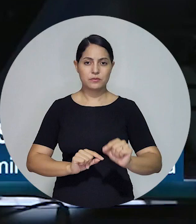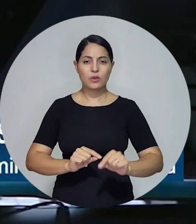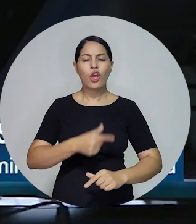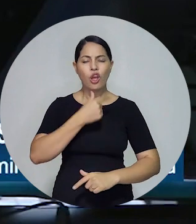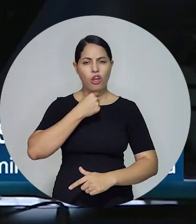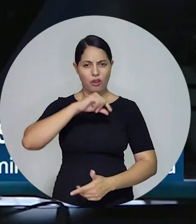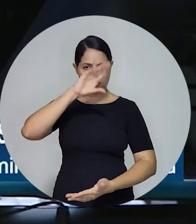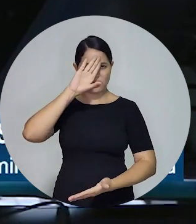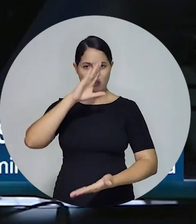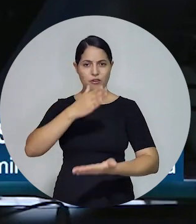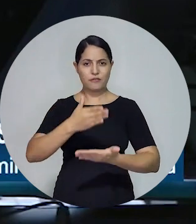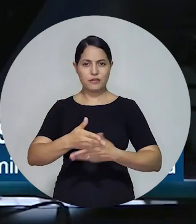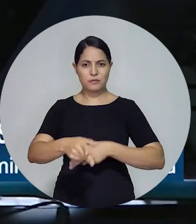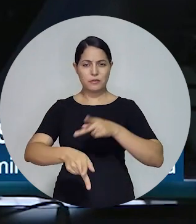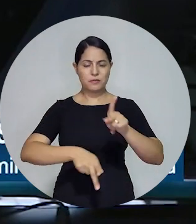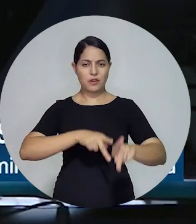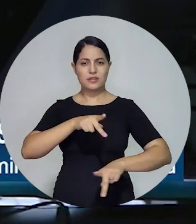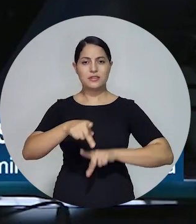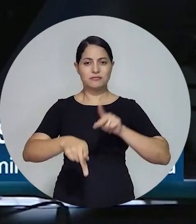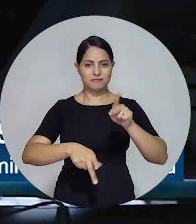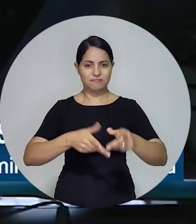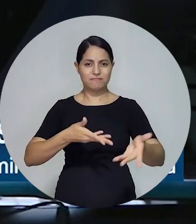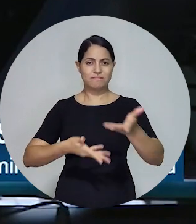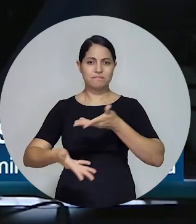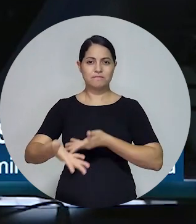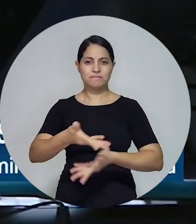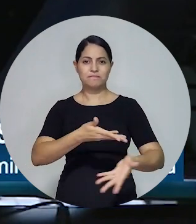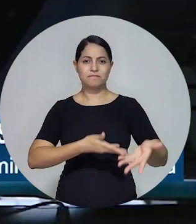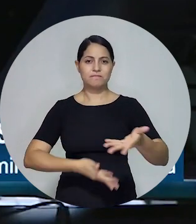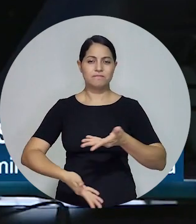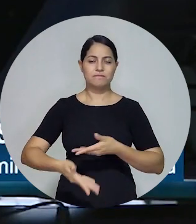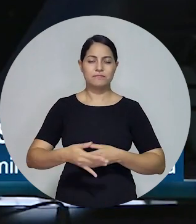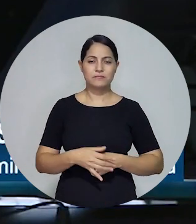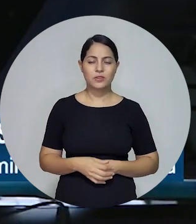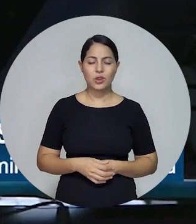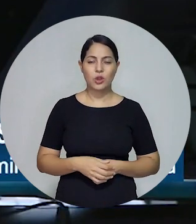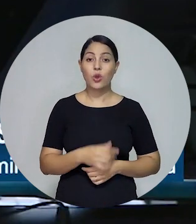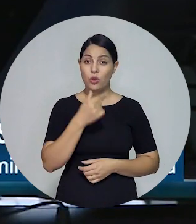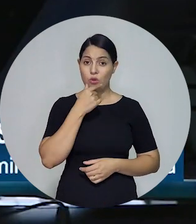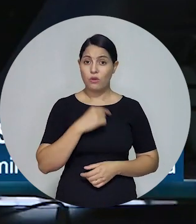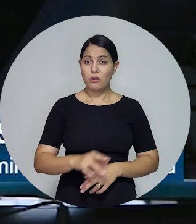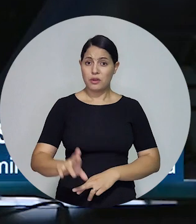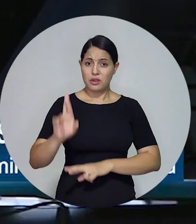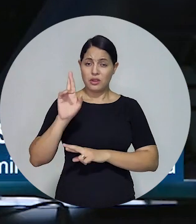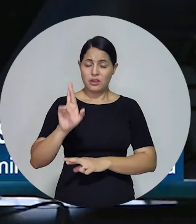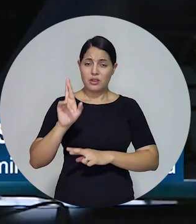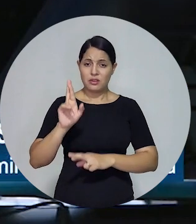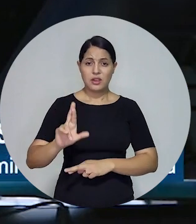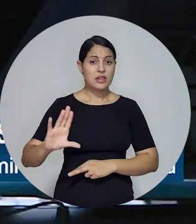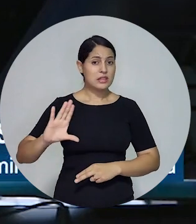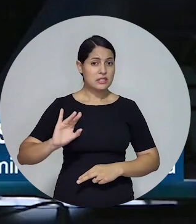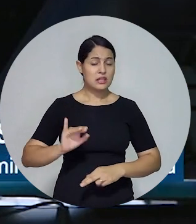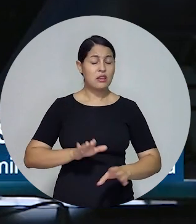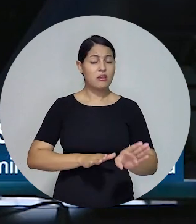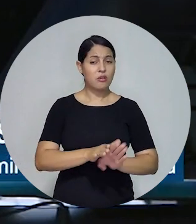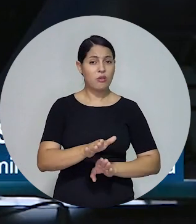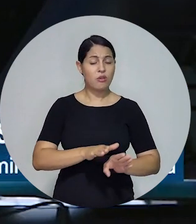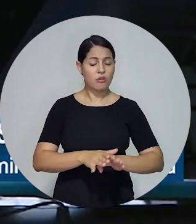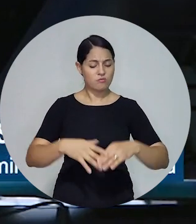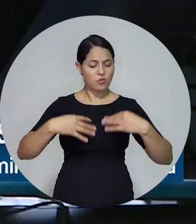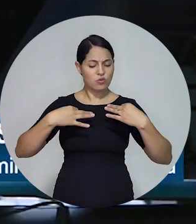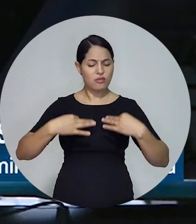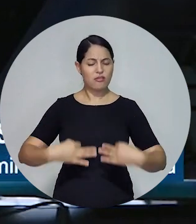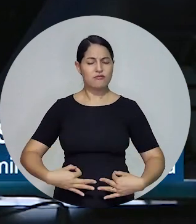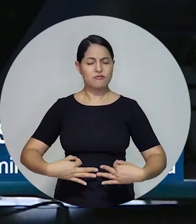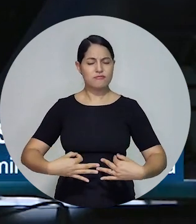aspas, o homem da confiança dos seus concidadãos, o de quem eles esperam a ciência e o